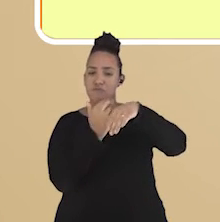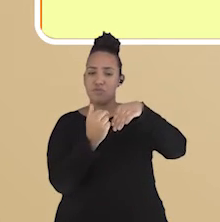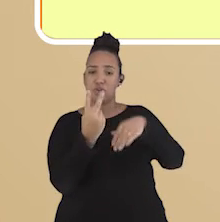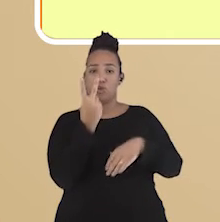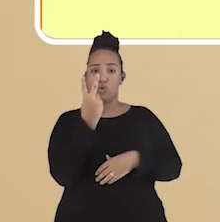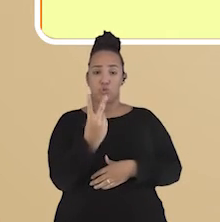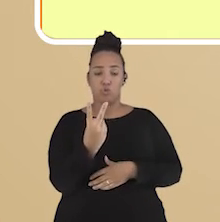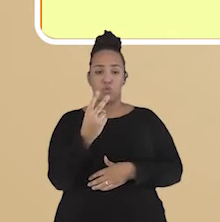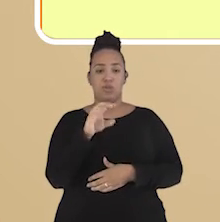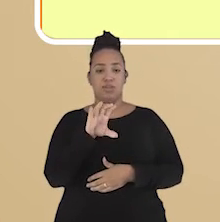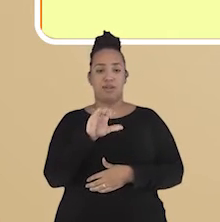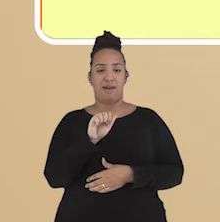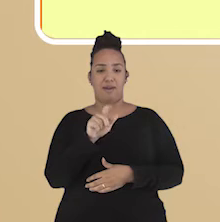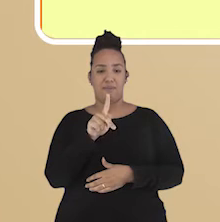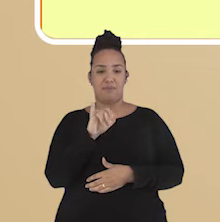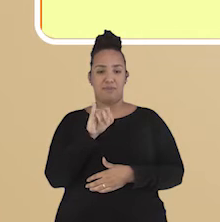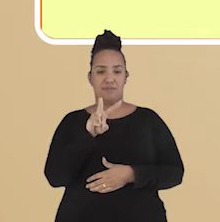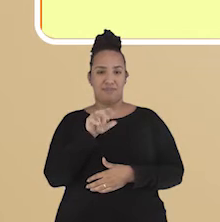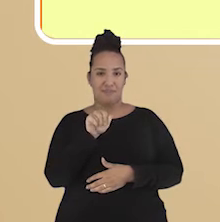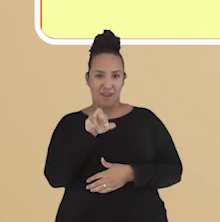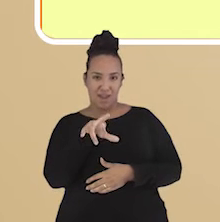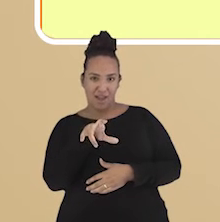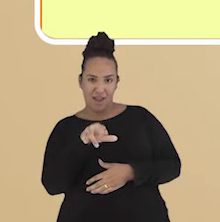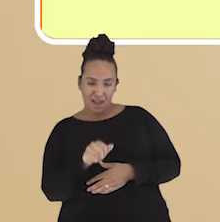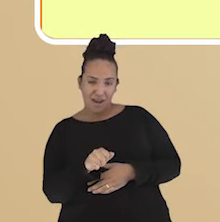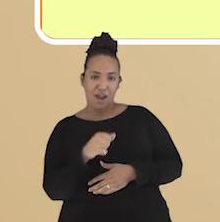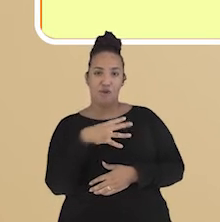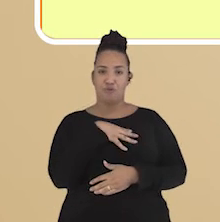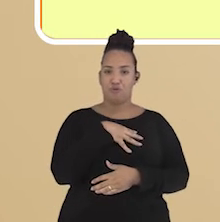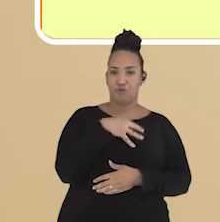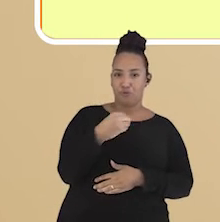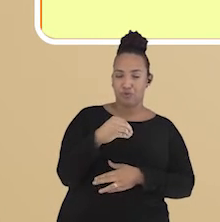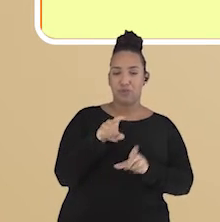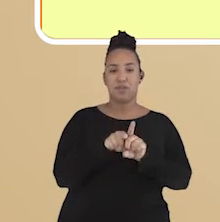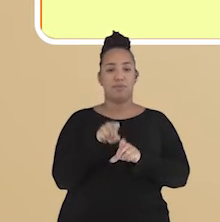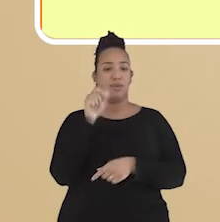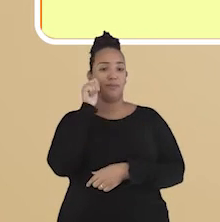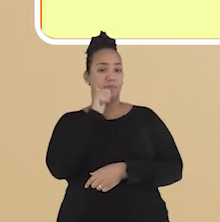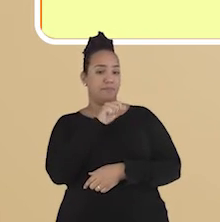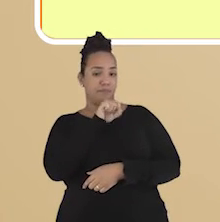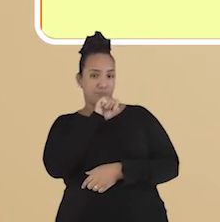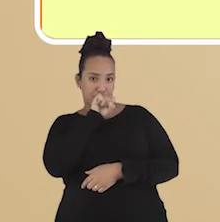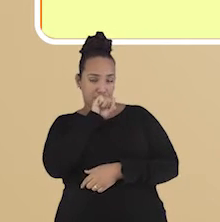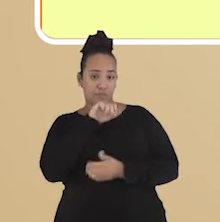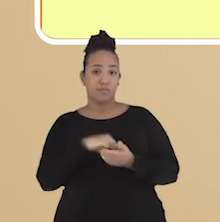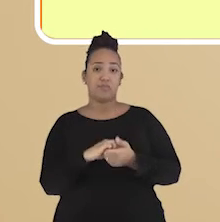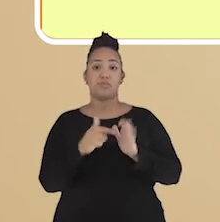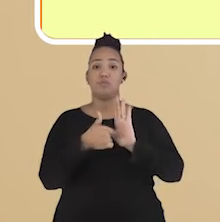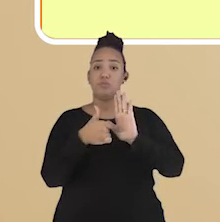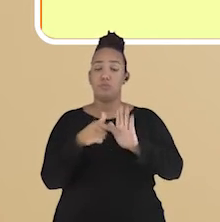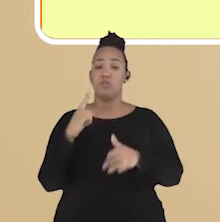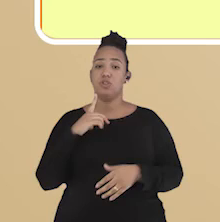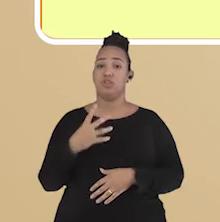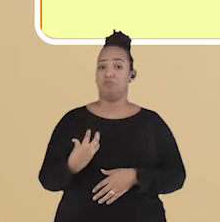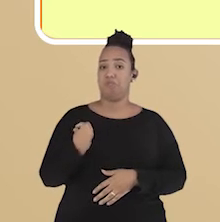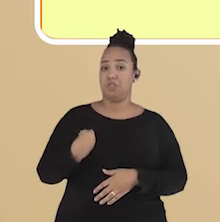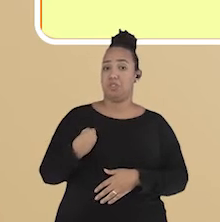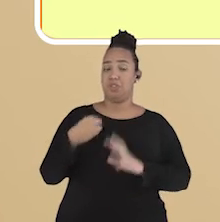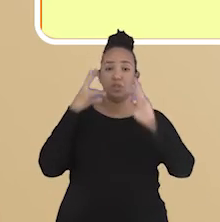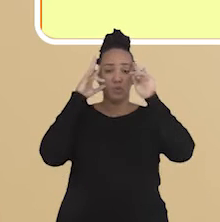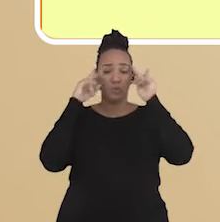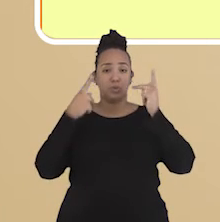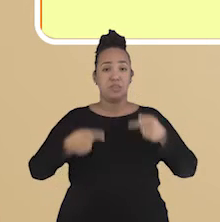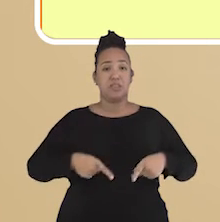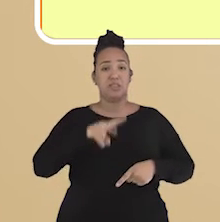figuras de duas capivaras, um filhote e uma mãe, que indicam a presença humana há pelo menos 50